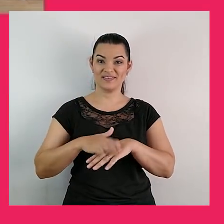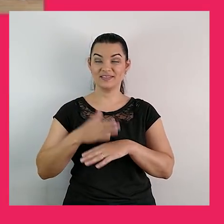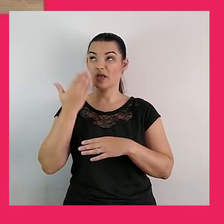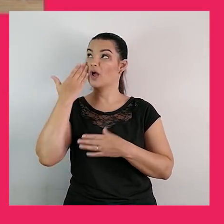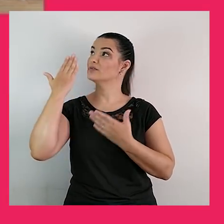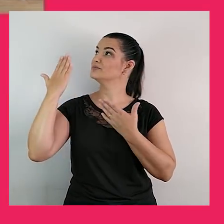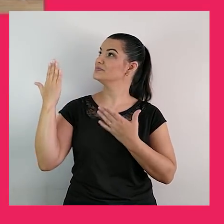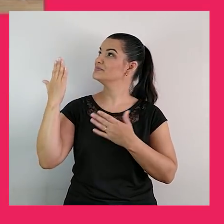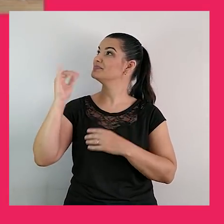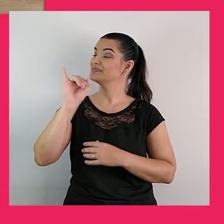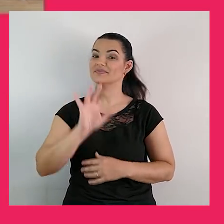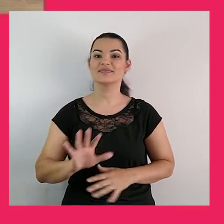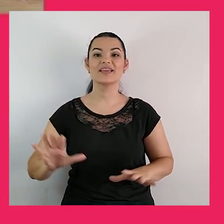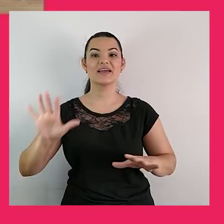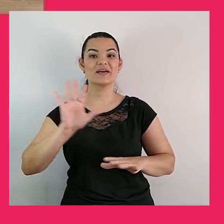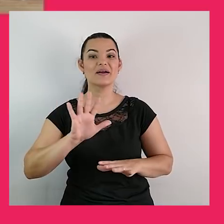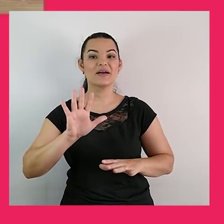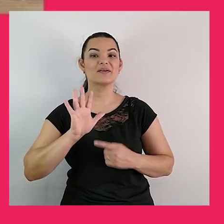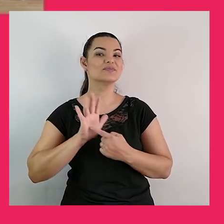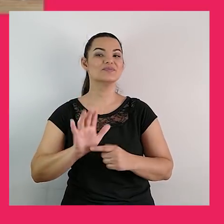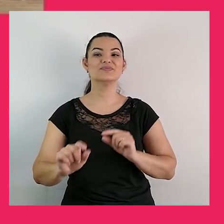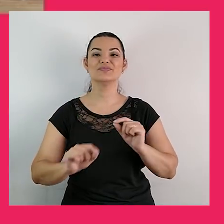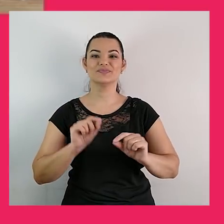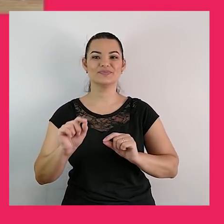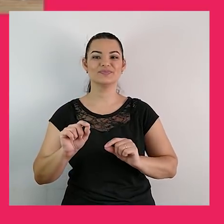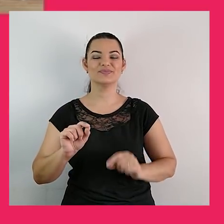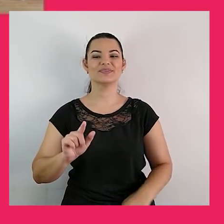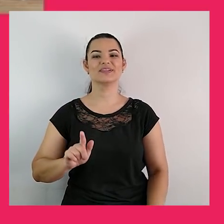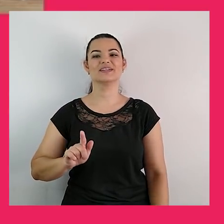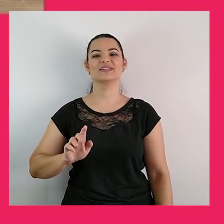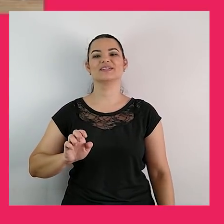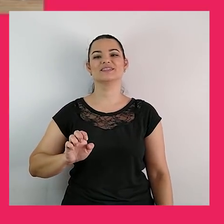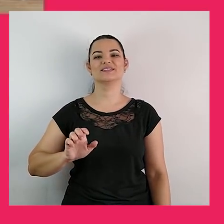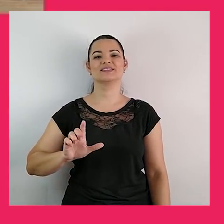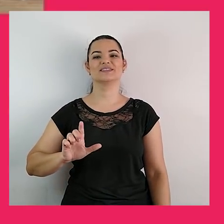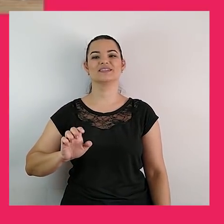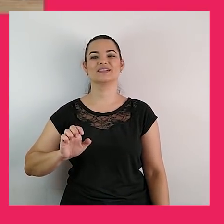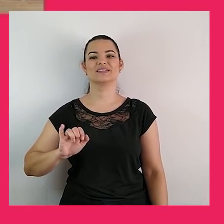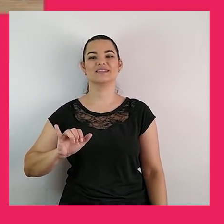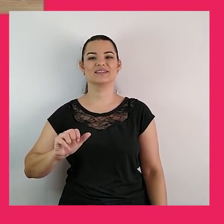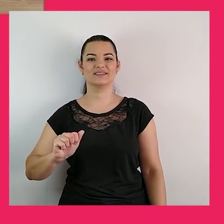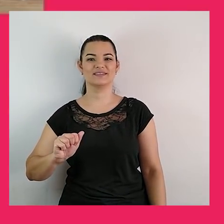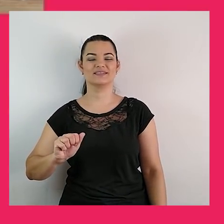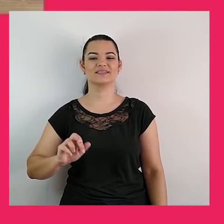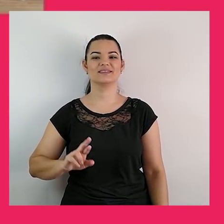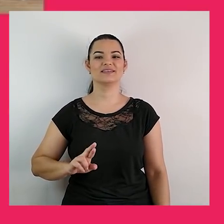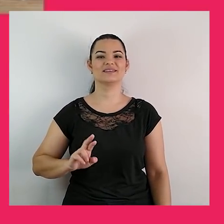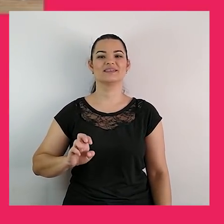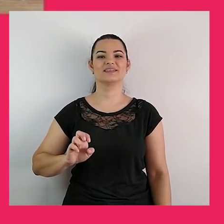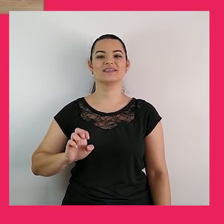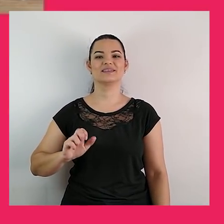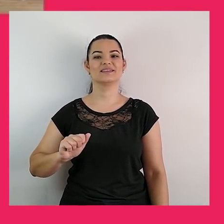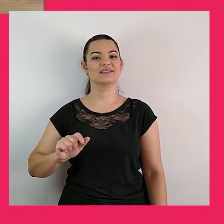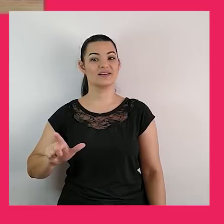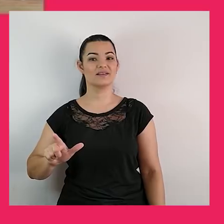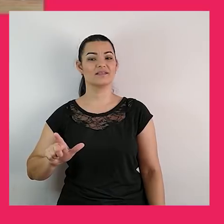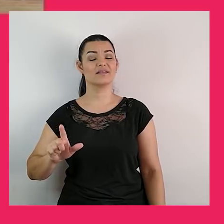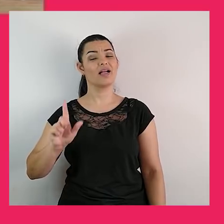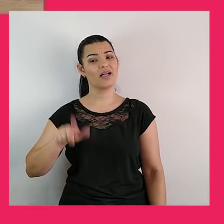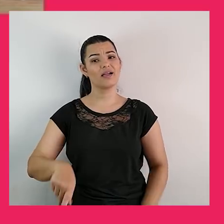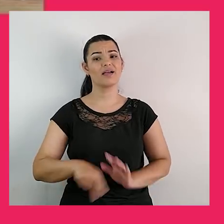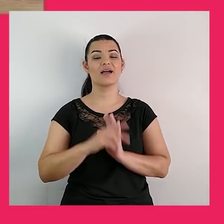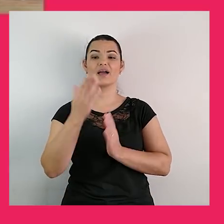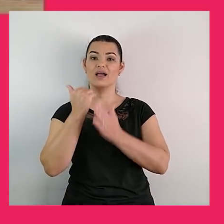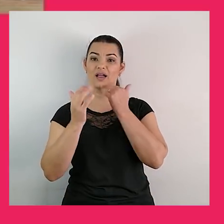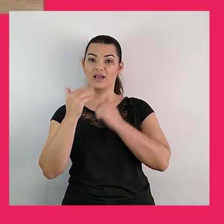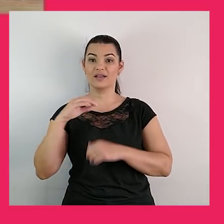Na imagem está aparecendo uma geleia real, que é um dos alimentos produzidos